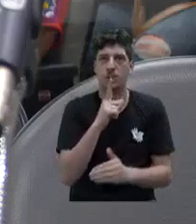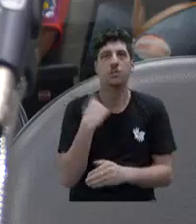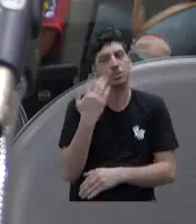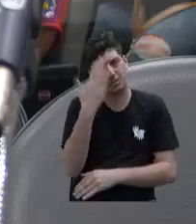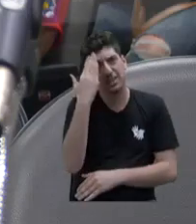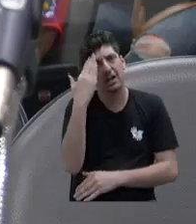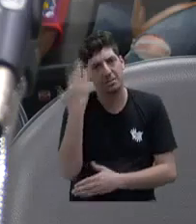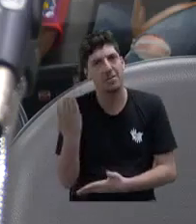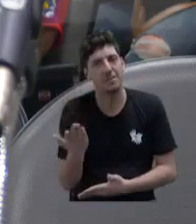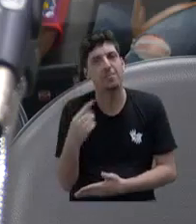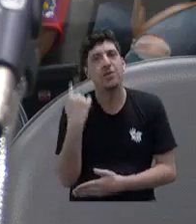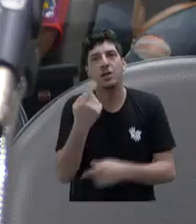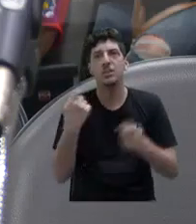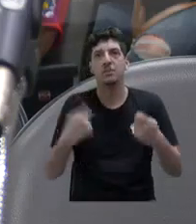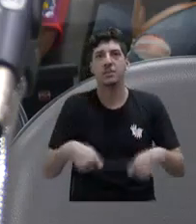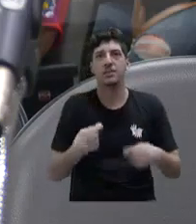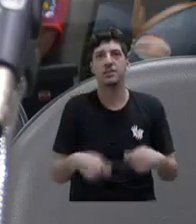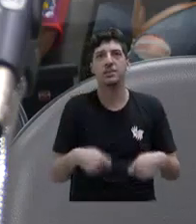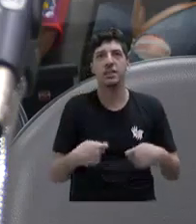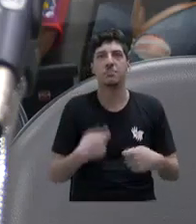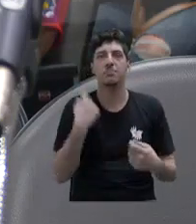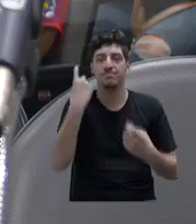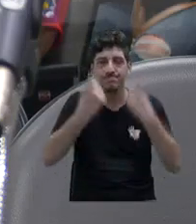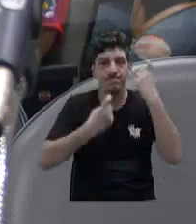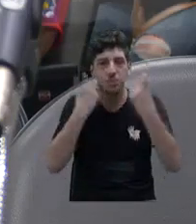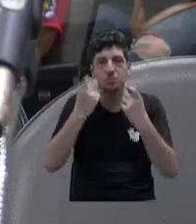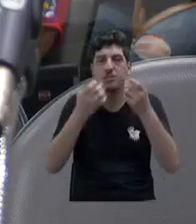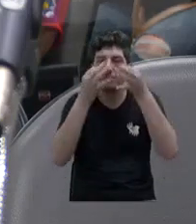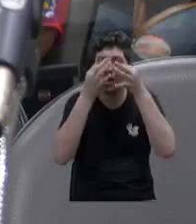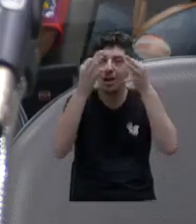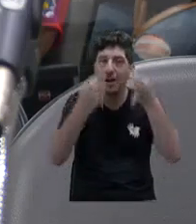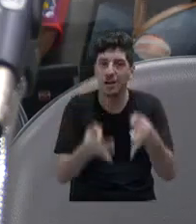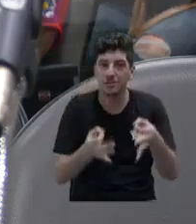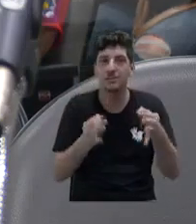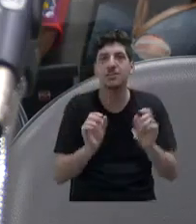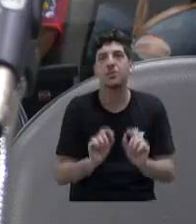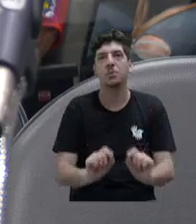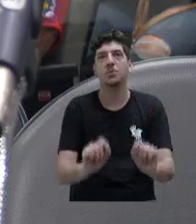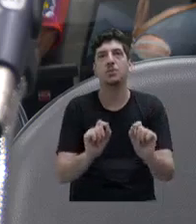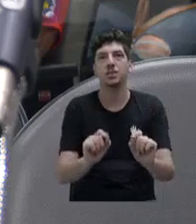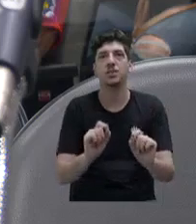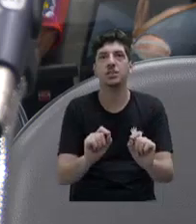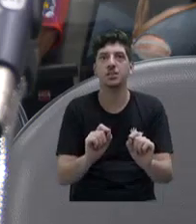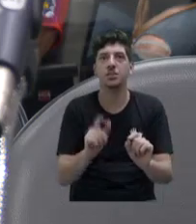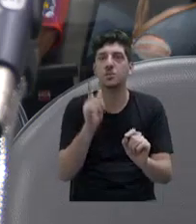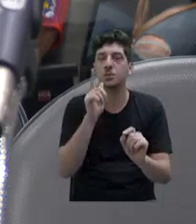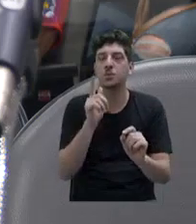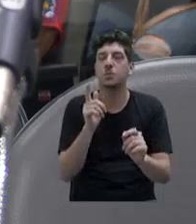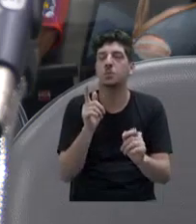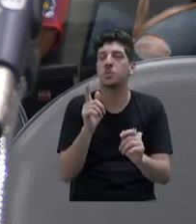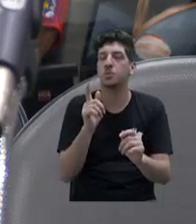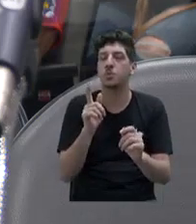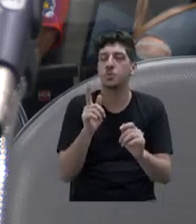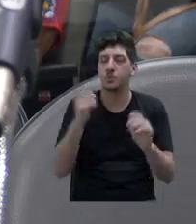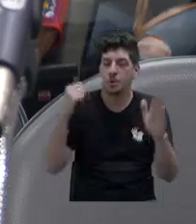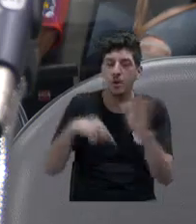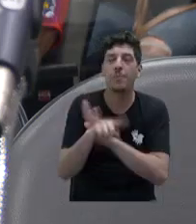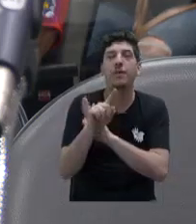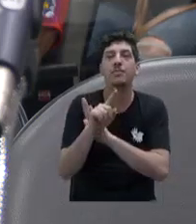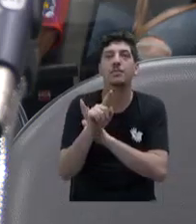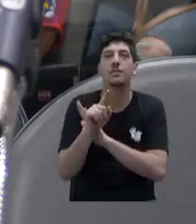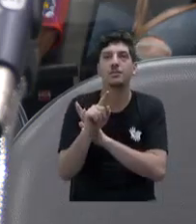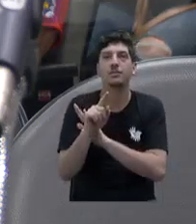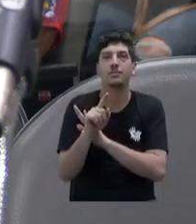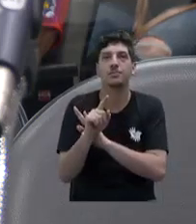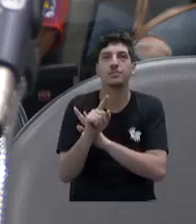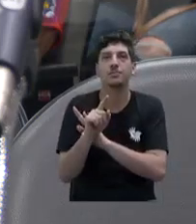é preciso a gente se preocupar um pouco com os ritos, né? Então, minha pergunta vai um tanto nesse